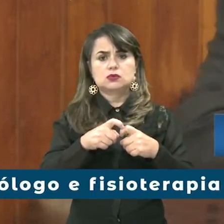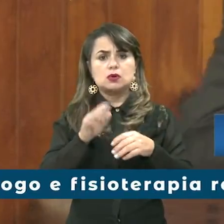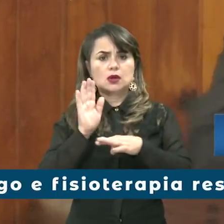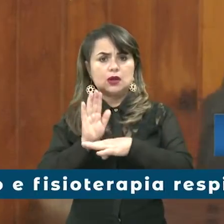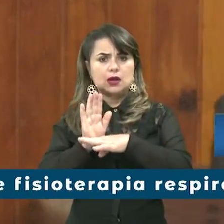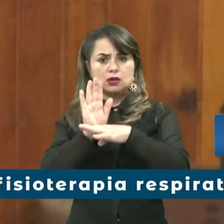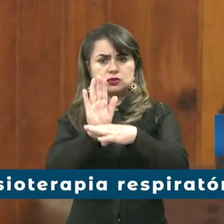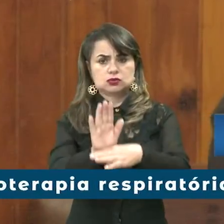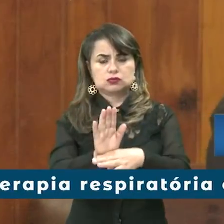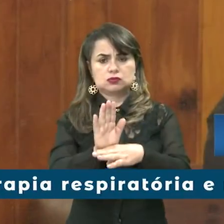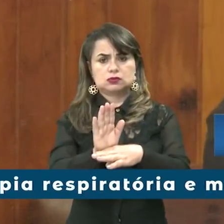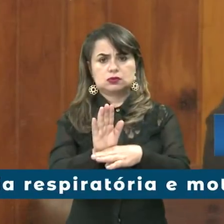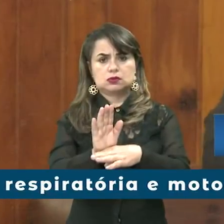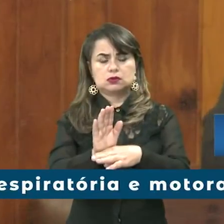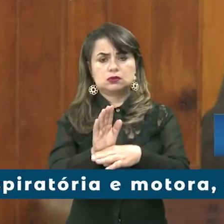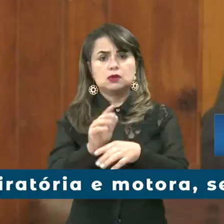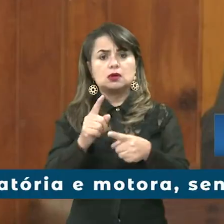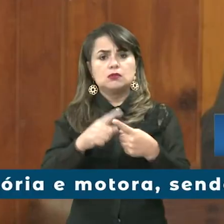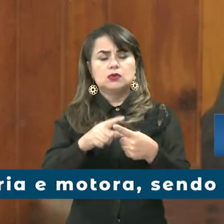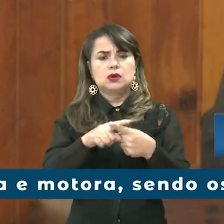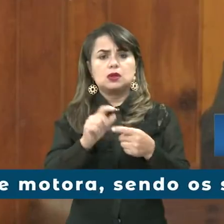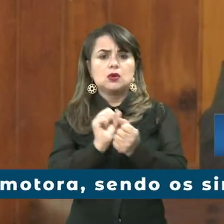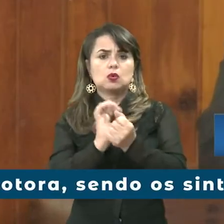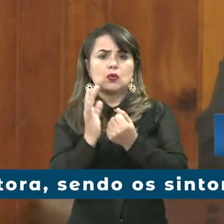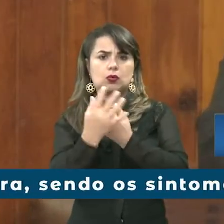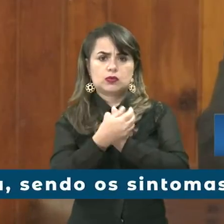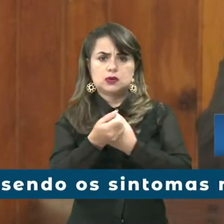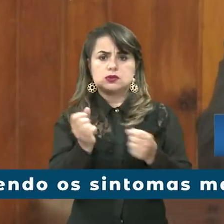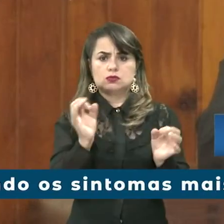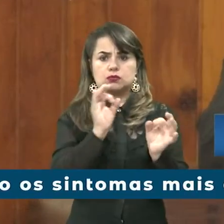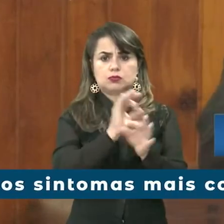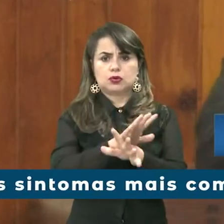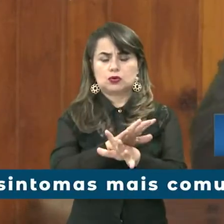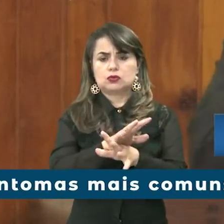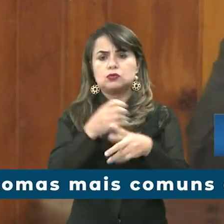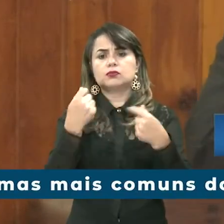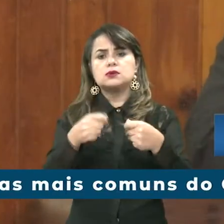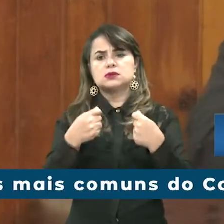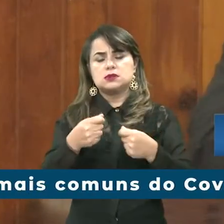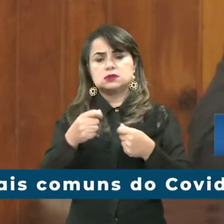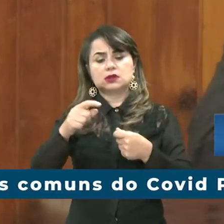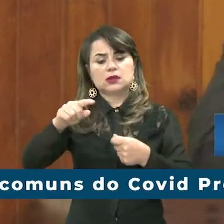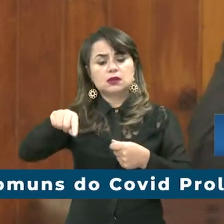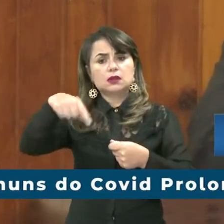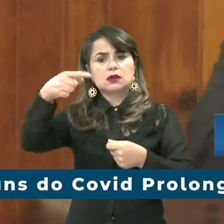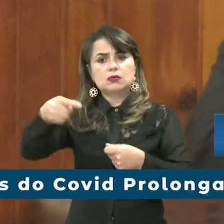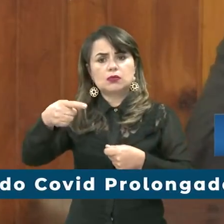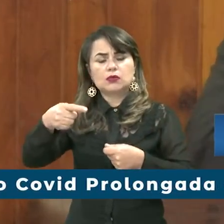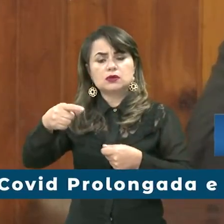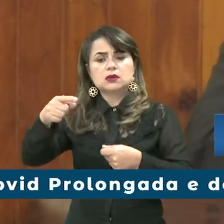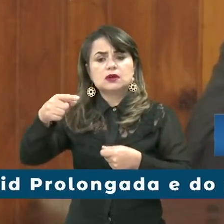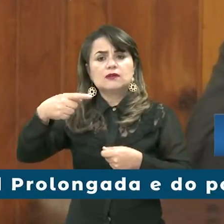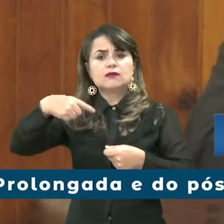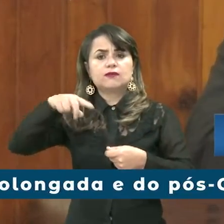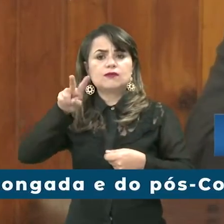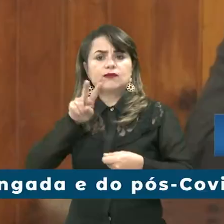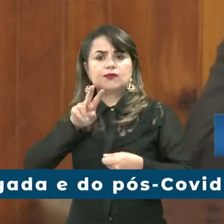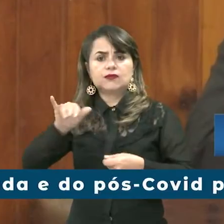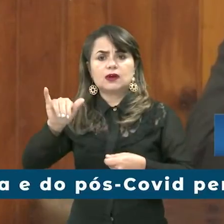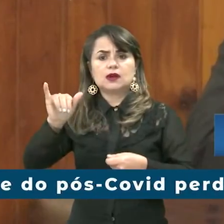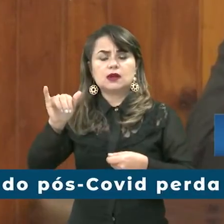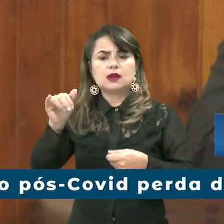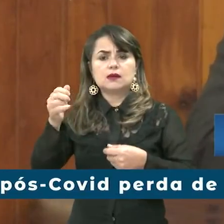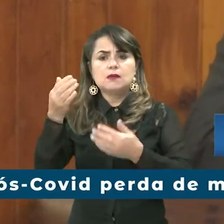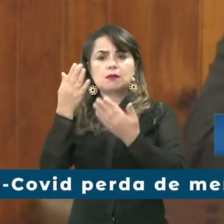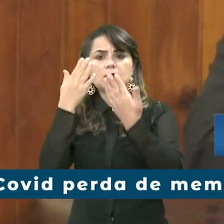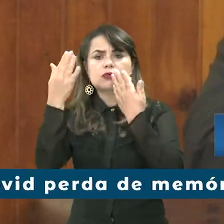E haja vista que essas pessoas vão necessitar de atendimento e acompanhamento médico, psicológico,